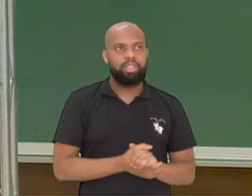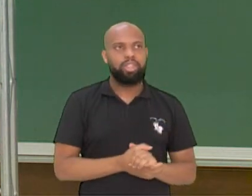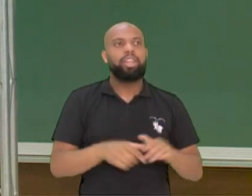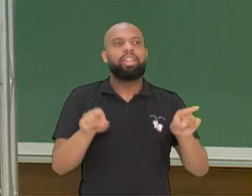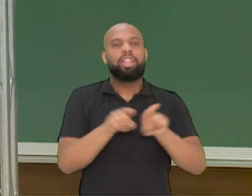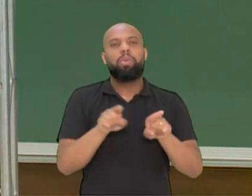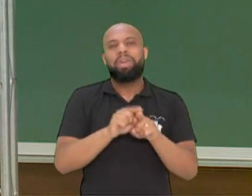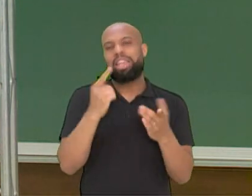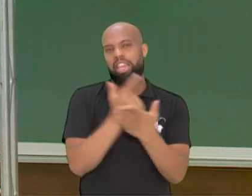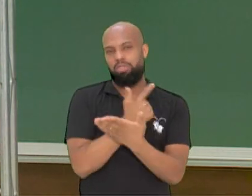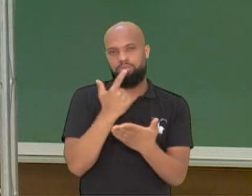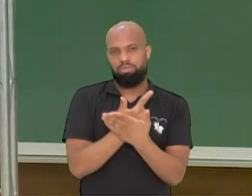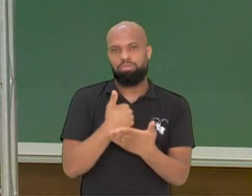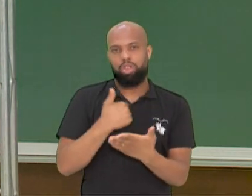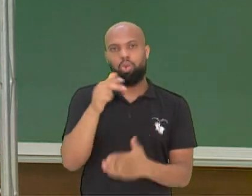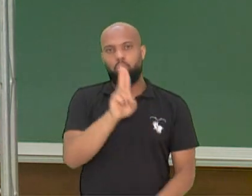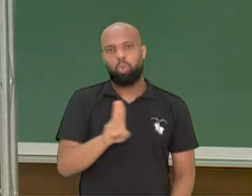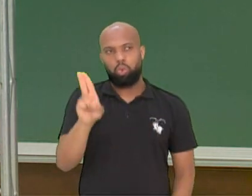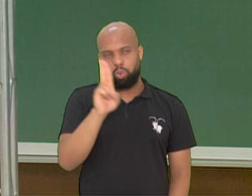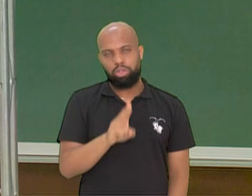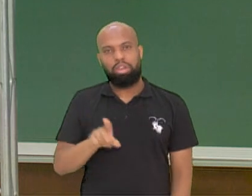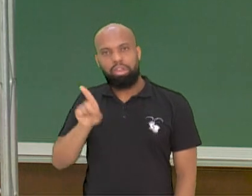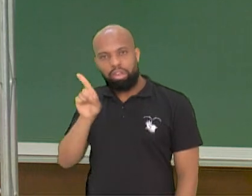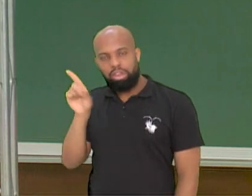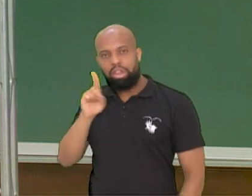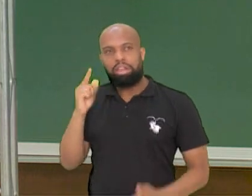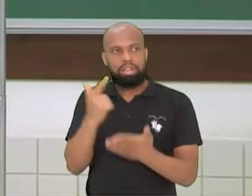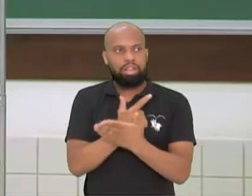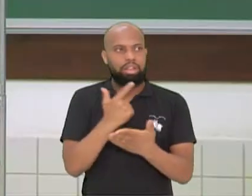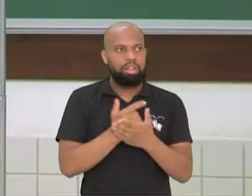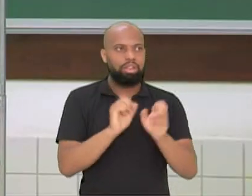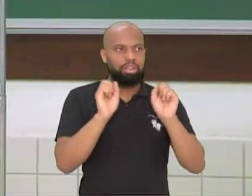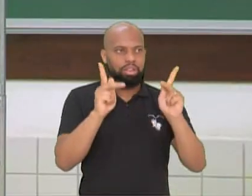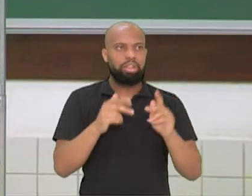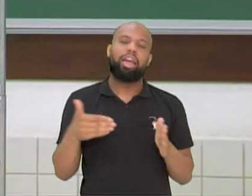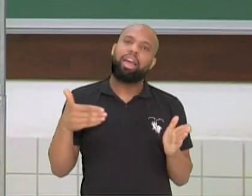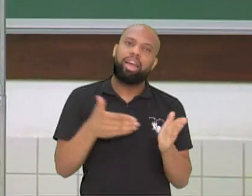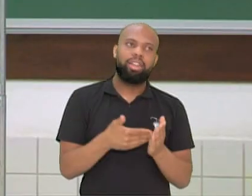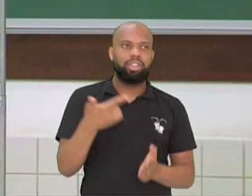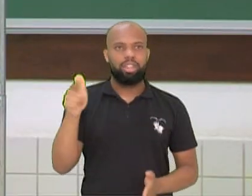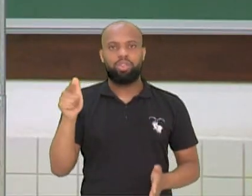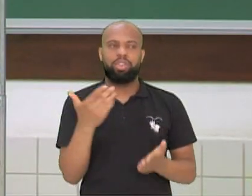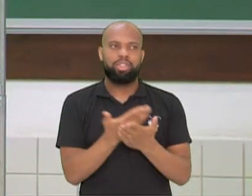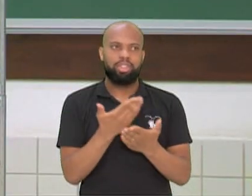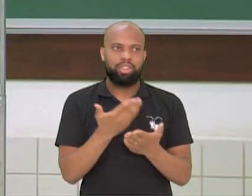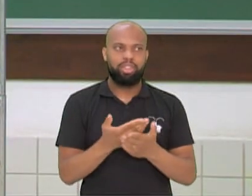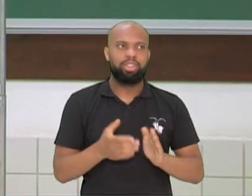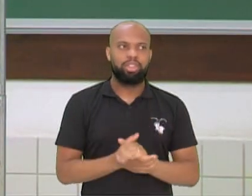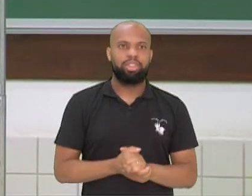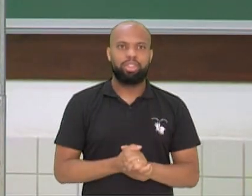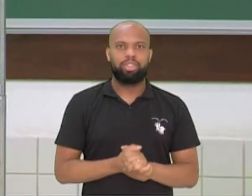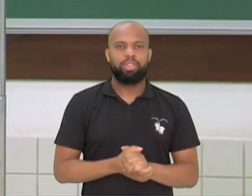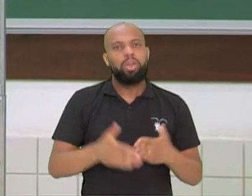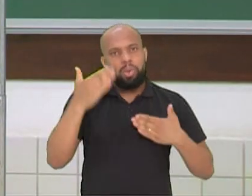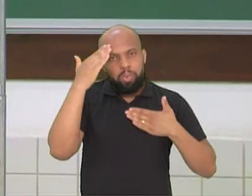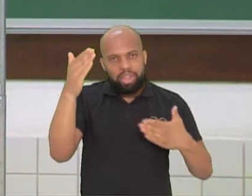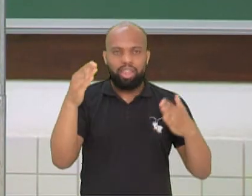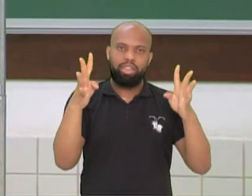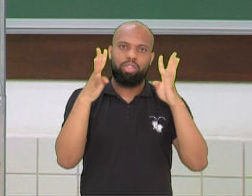E também aqui as minhas referências, usei o Tipler, ok? Então, até a próxima aula.